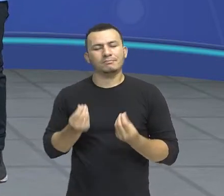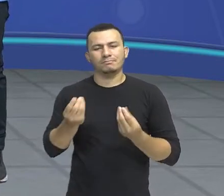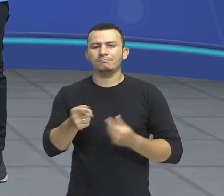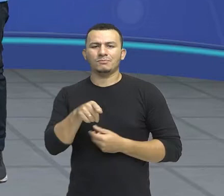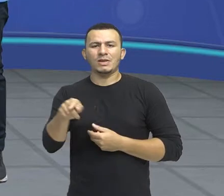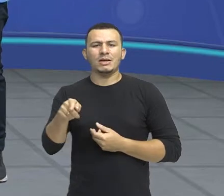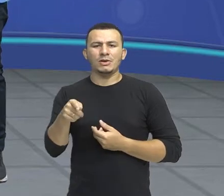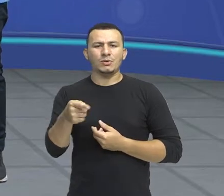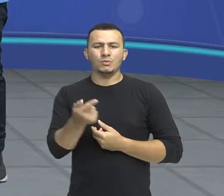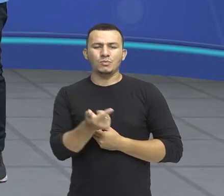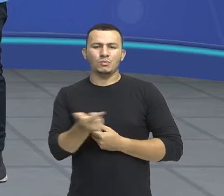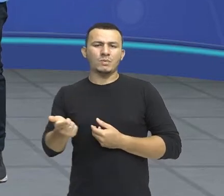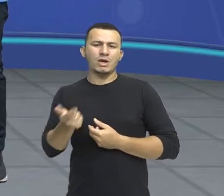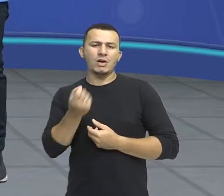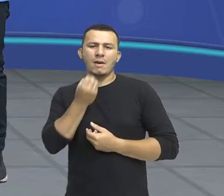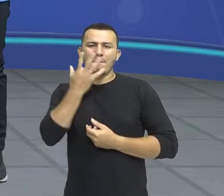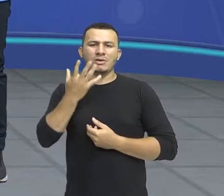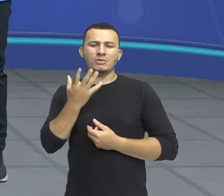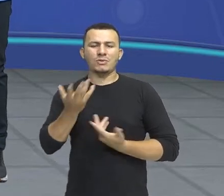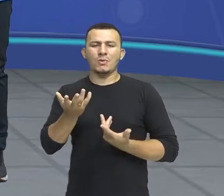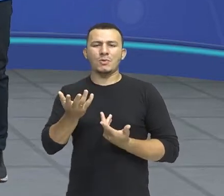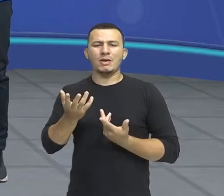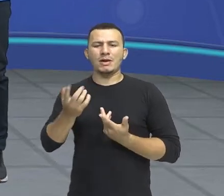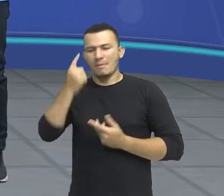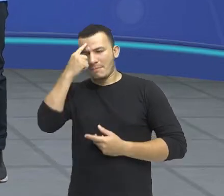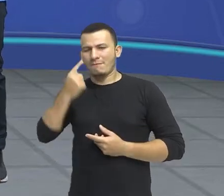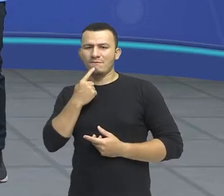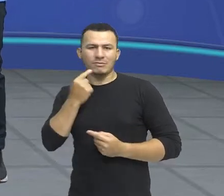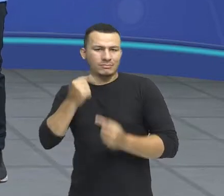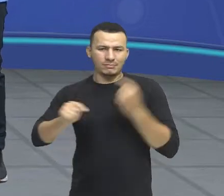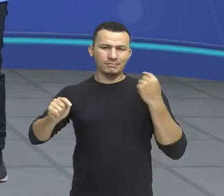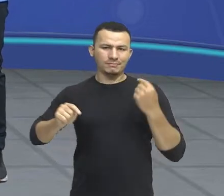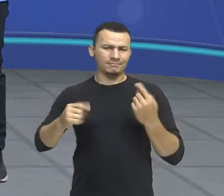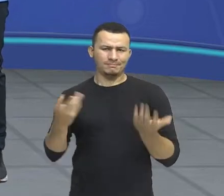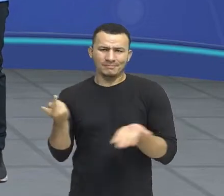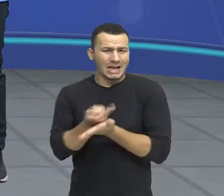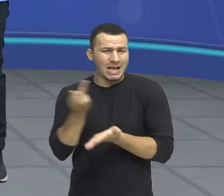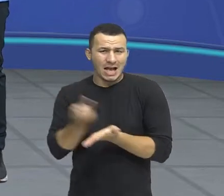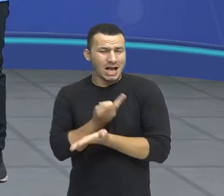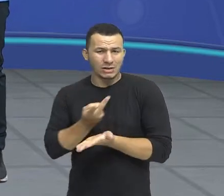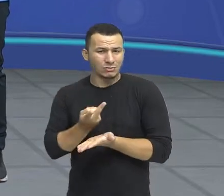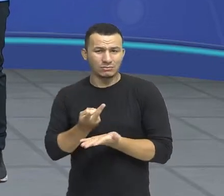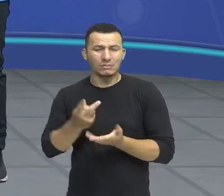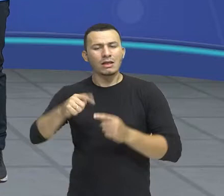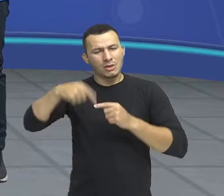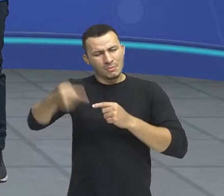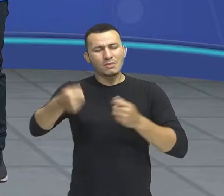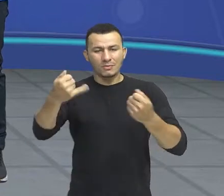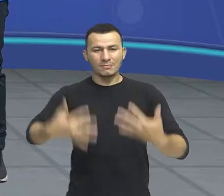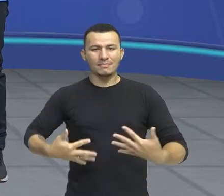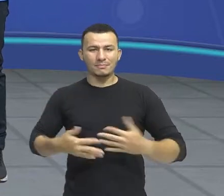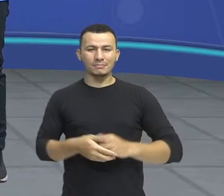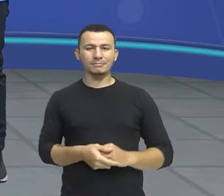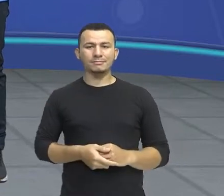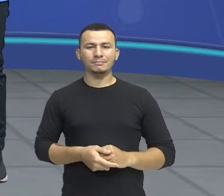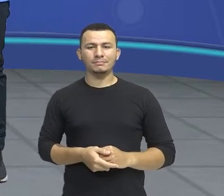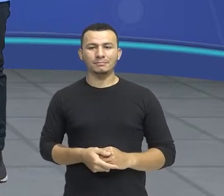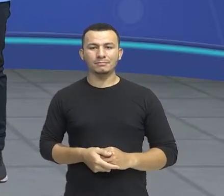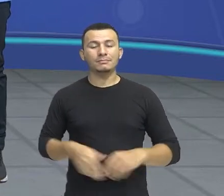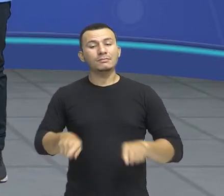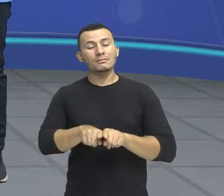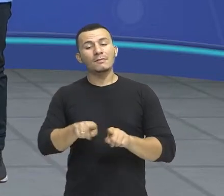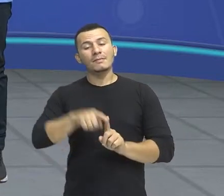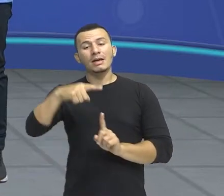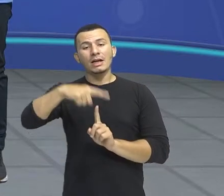você não é uma pessoa que se encaixa nesse perfil, né? Então isso é errado. Daqui a pouco a gente vai ver isso. Tem também o